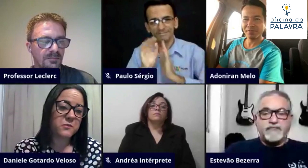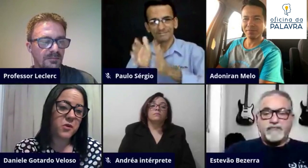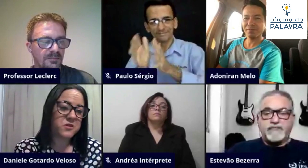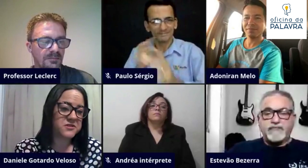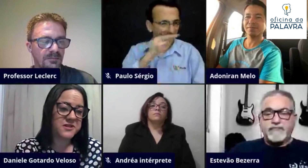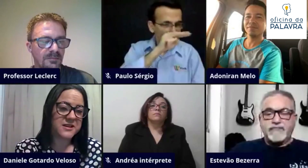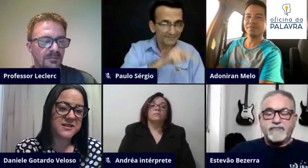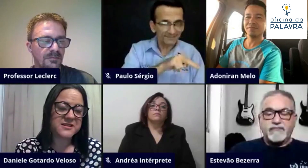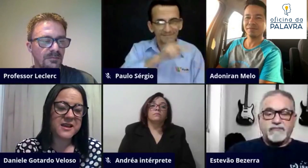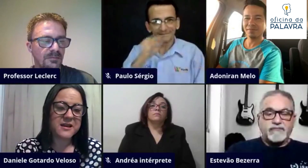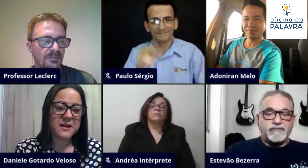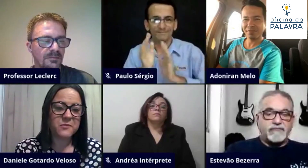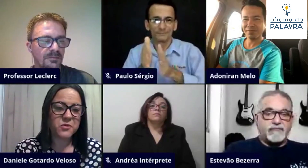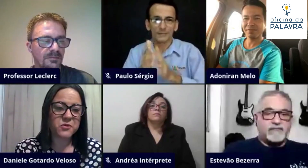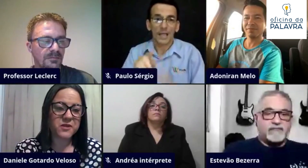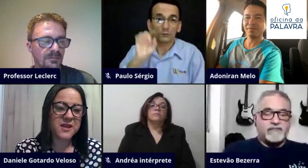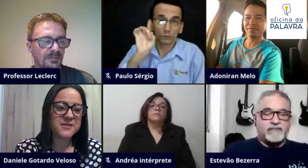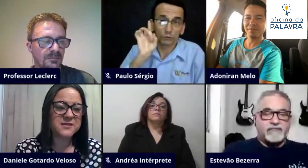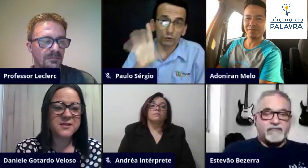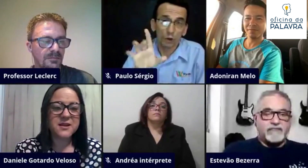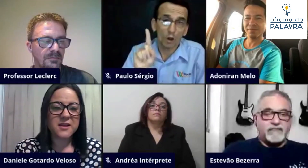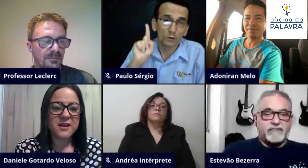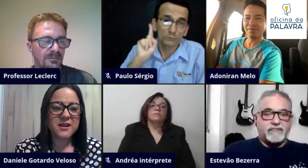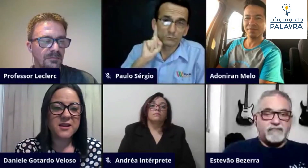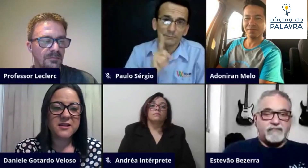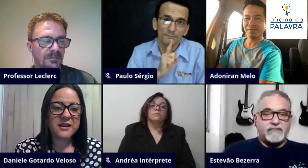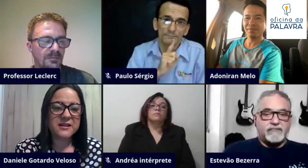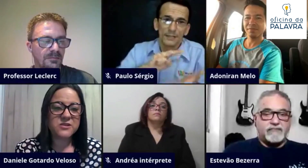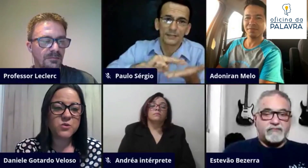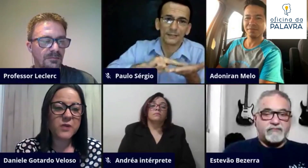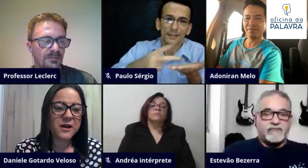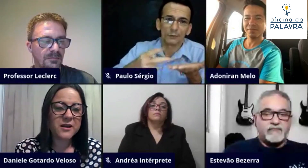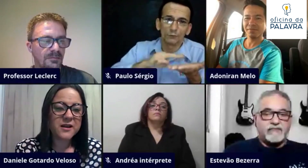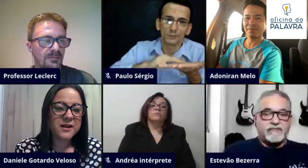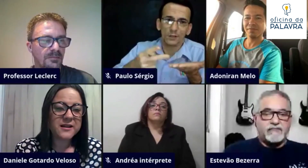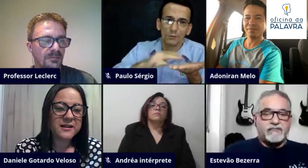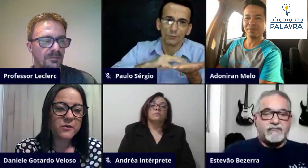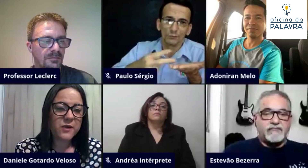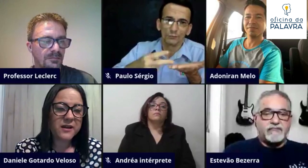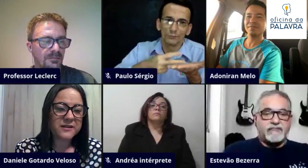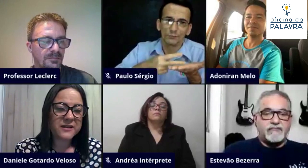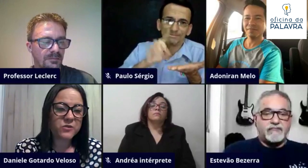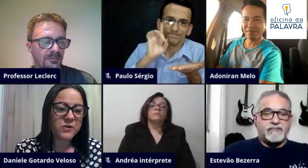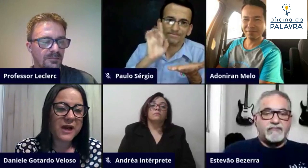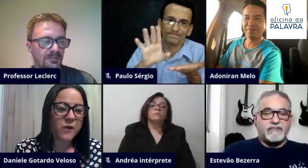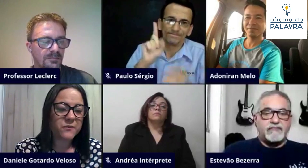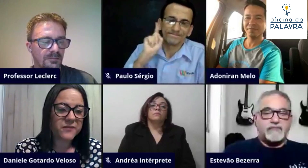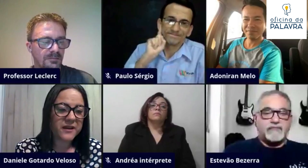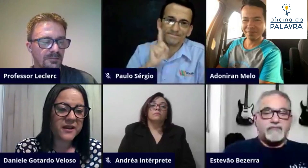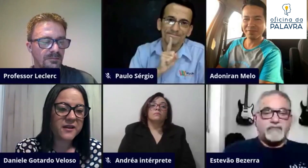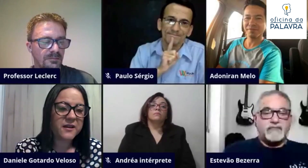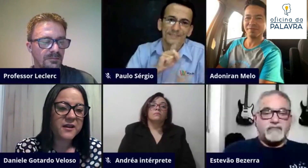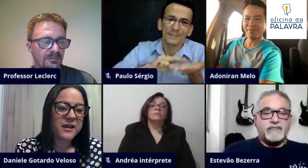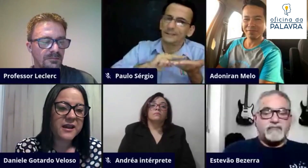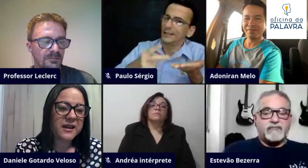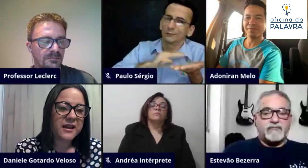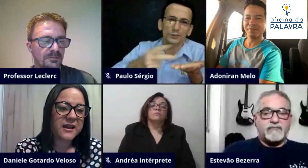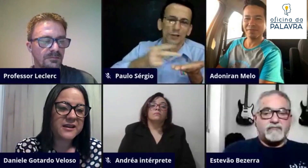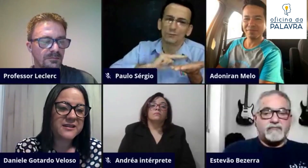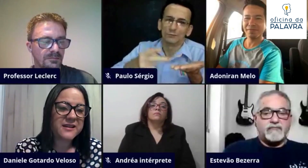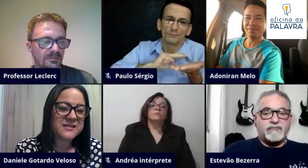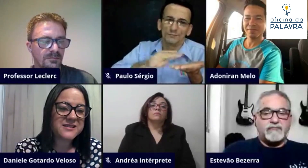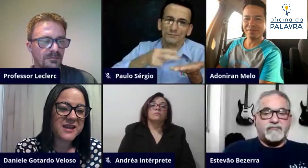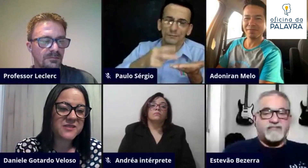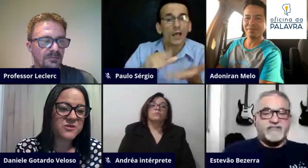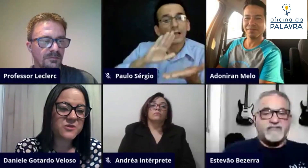surdo, ele pode, se ele quiser, ler em português e ler na sua língua natural, né?